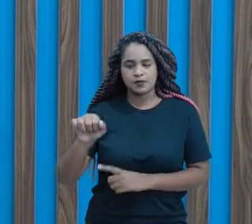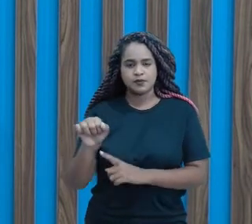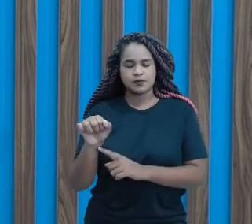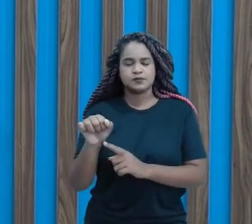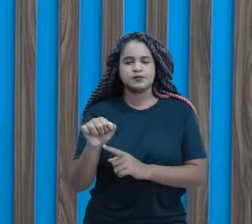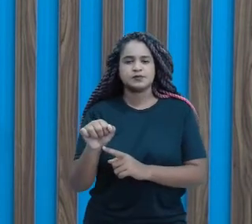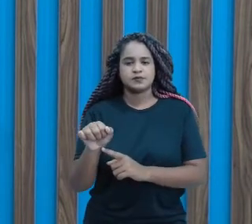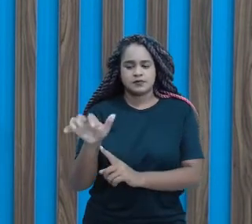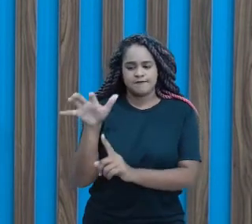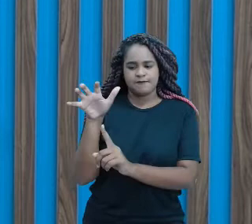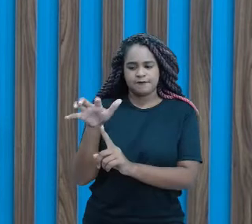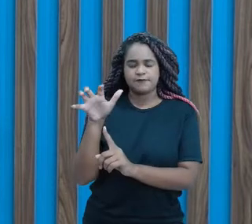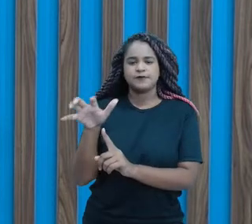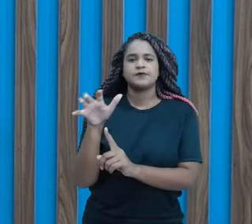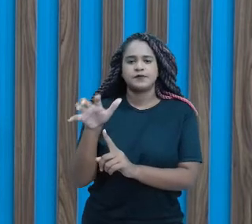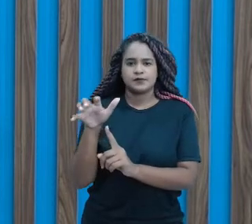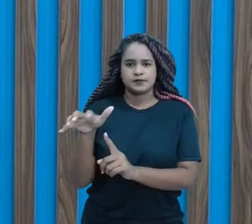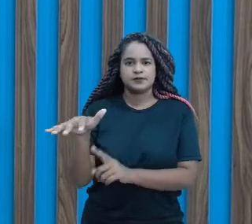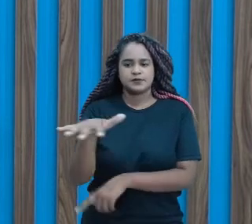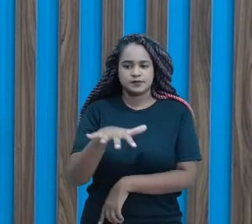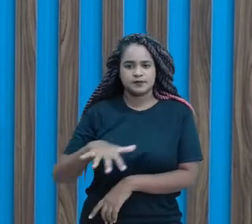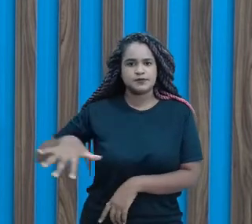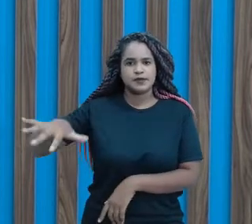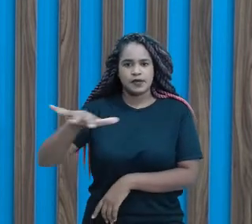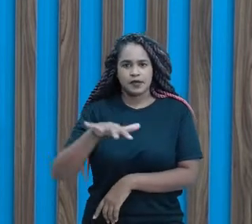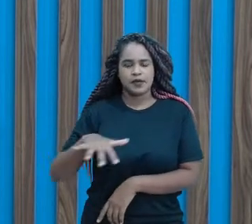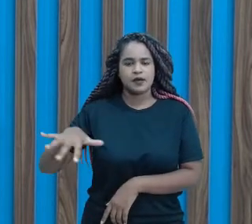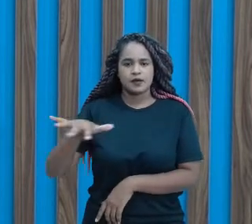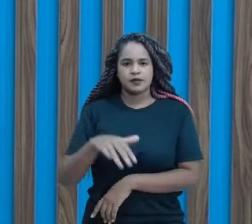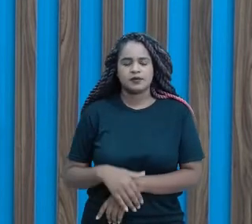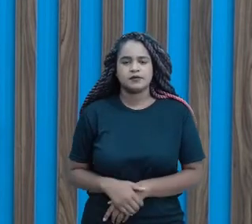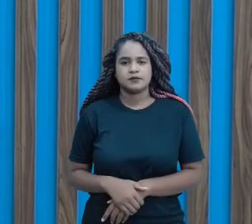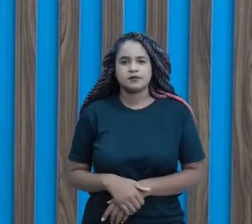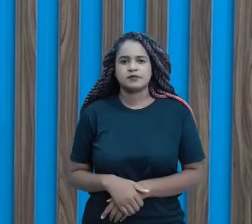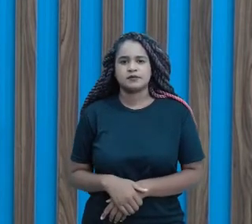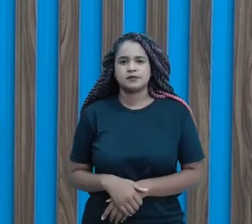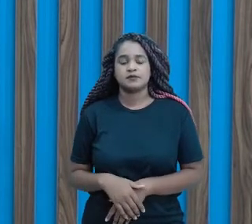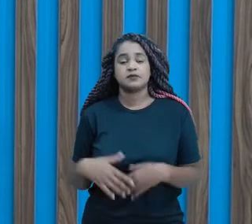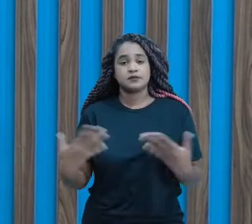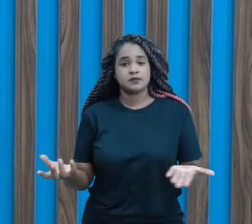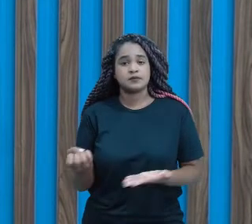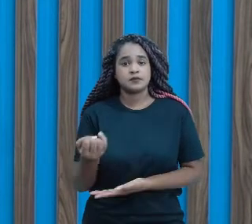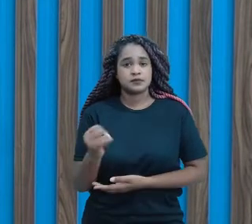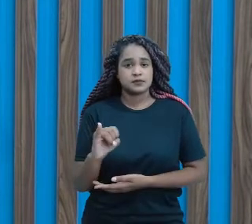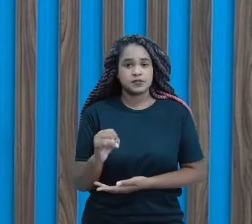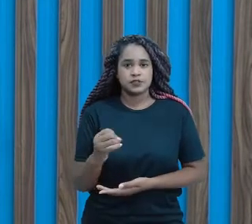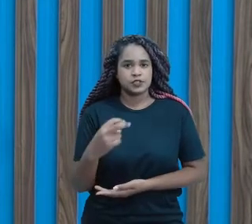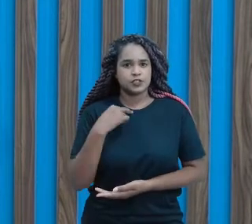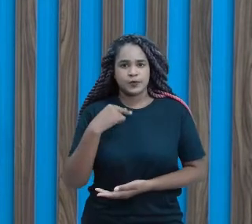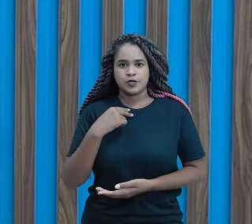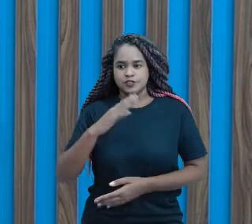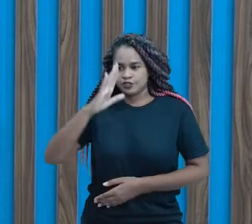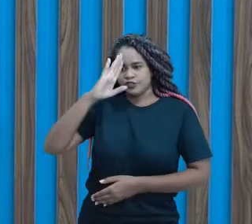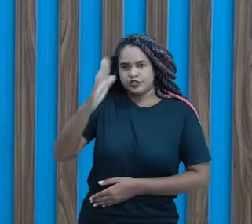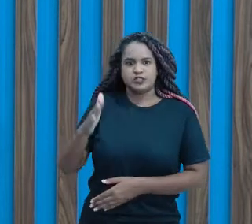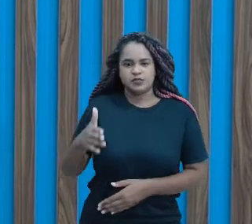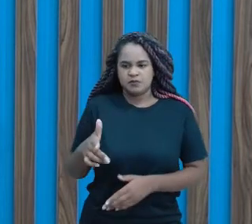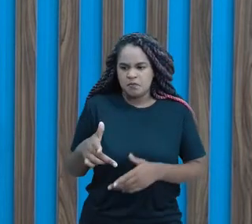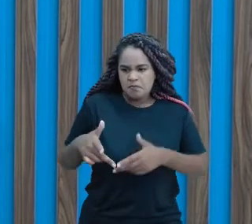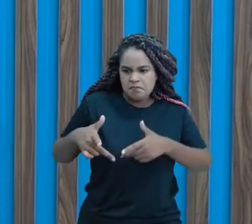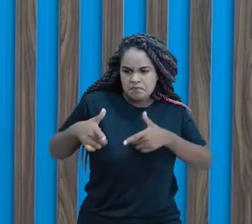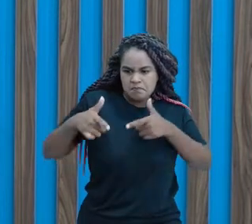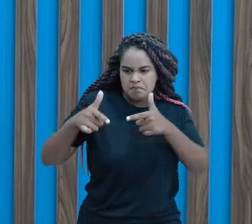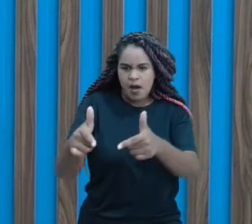né, diplomática, uma influência geopolítica sobre aqueles territórios. Então, já que você não pode mais atacar diretamente, né, o